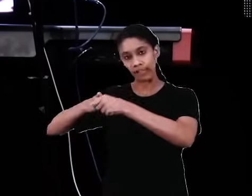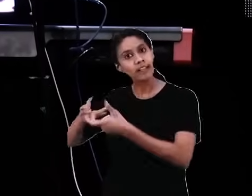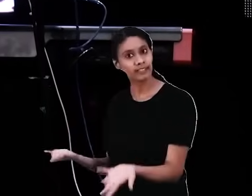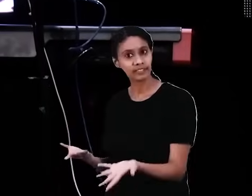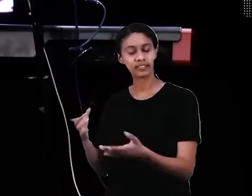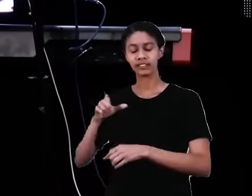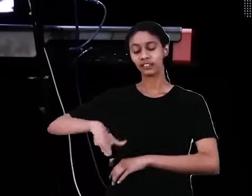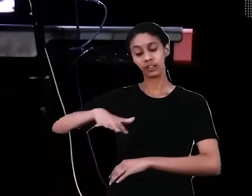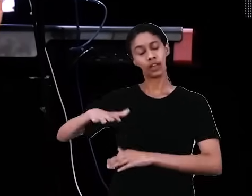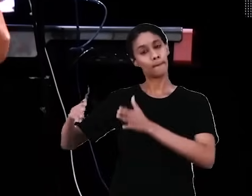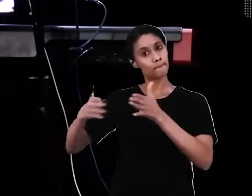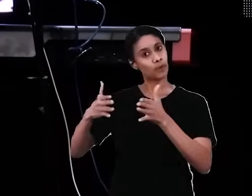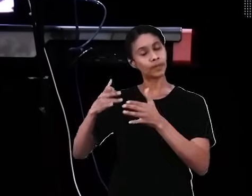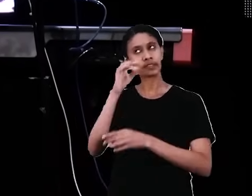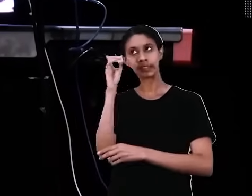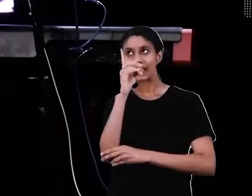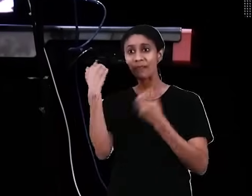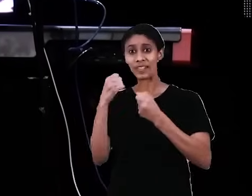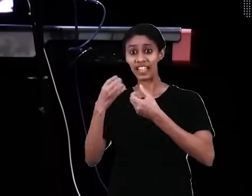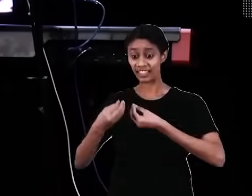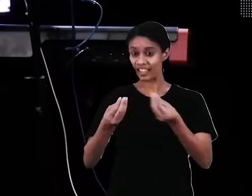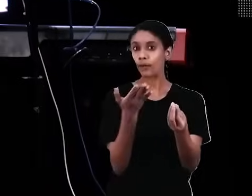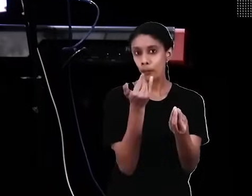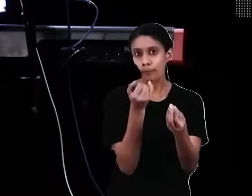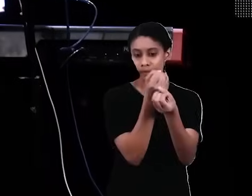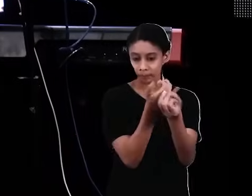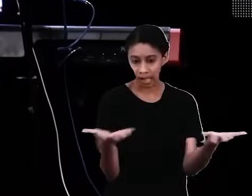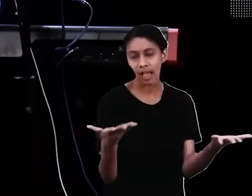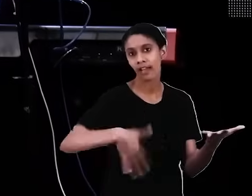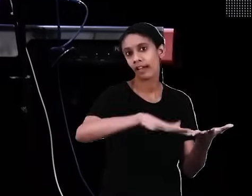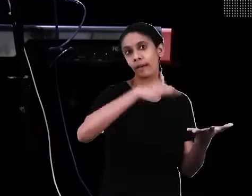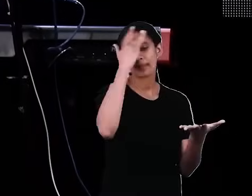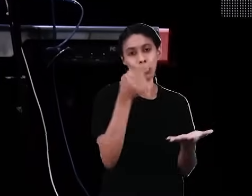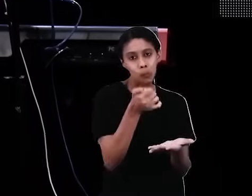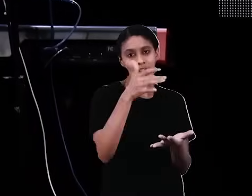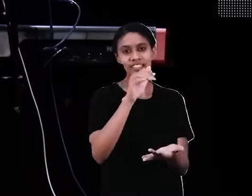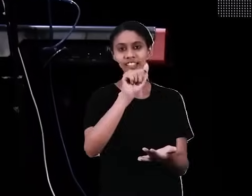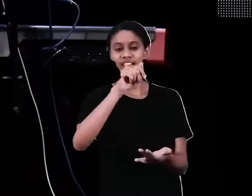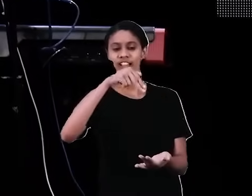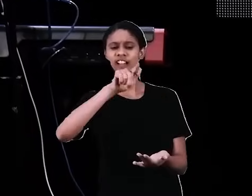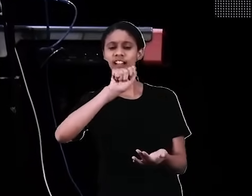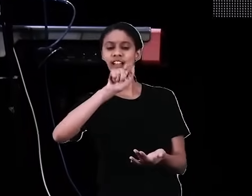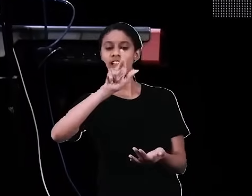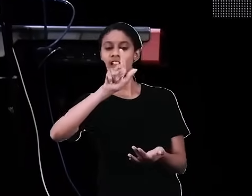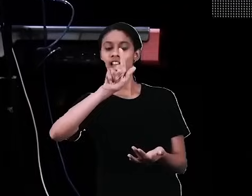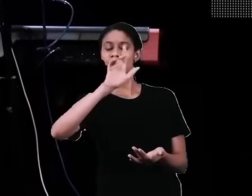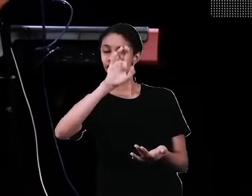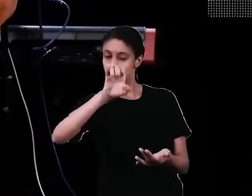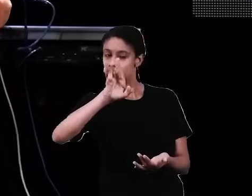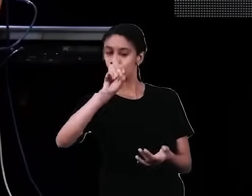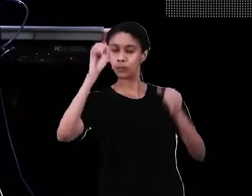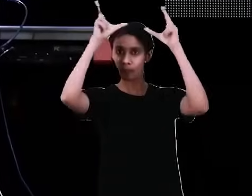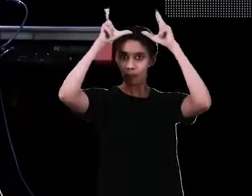nesse momento, Davi precisando alimentar o seu bando, quase de cangaceiro, como Lampião, ele resolve